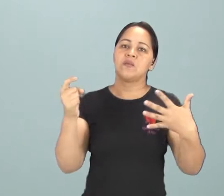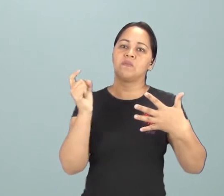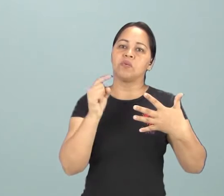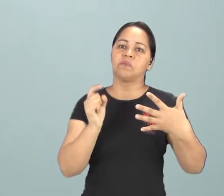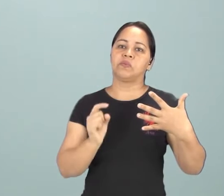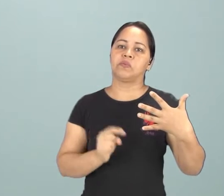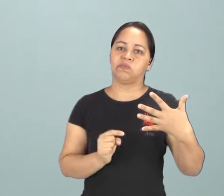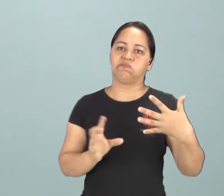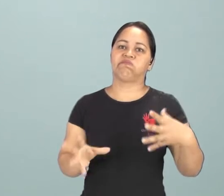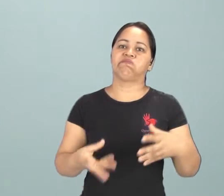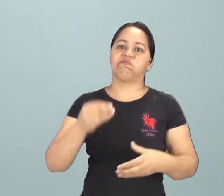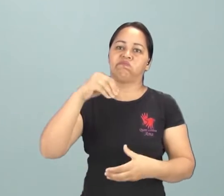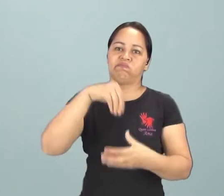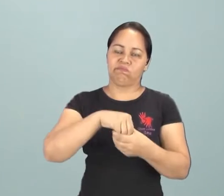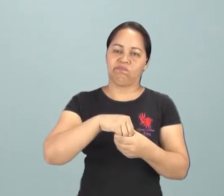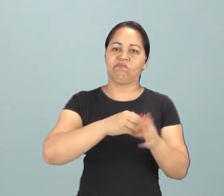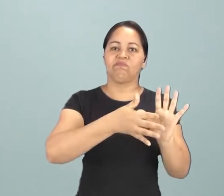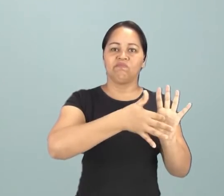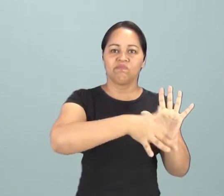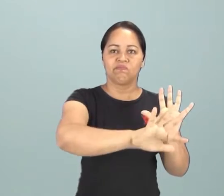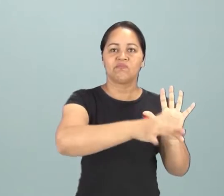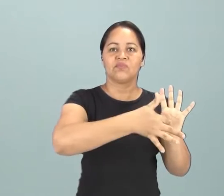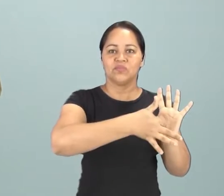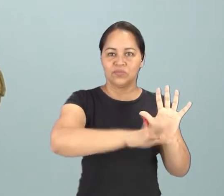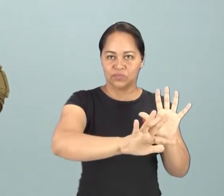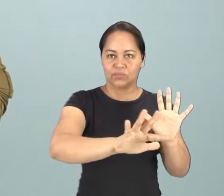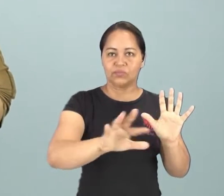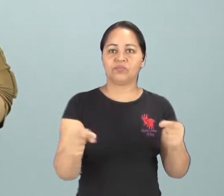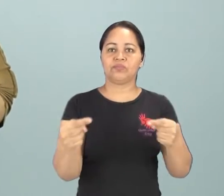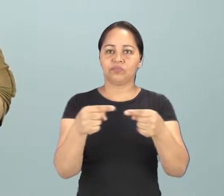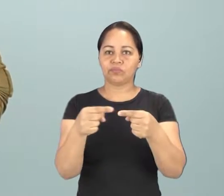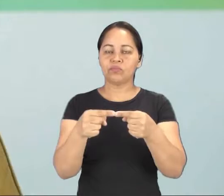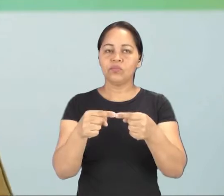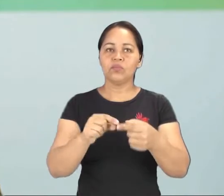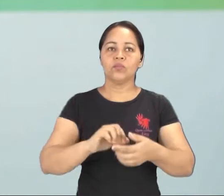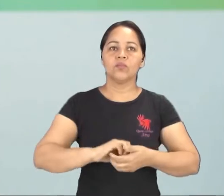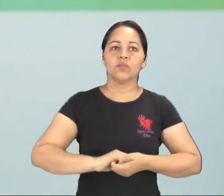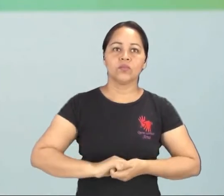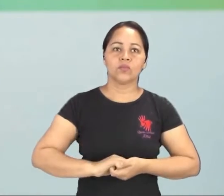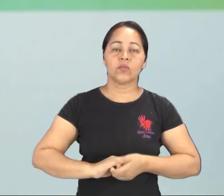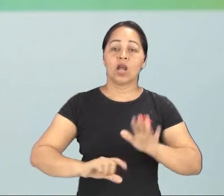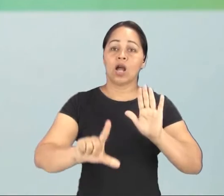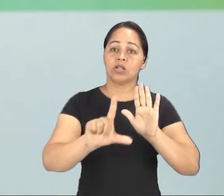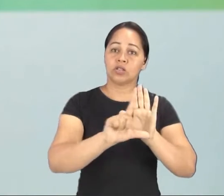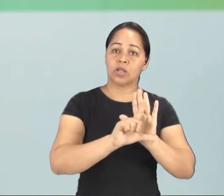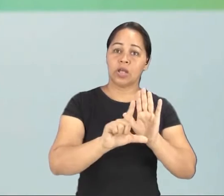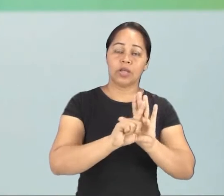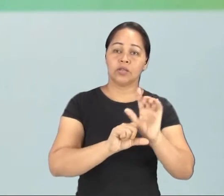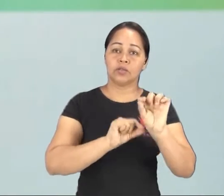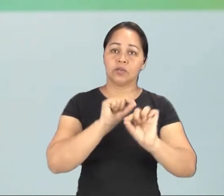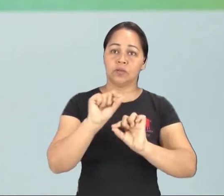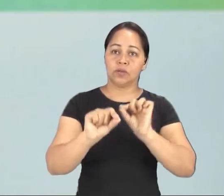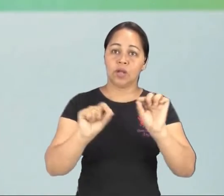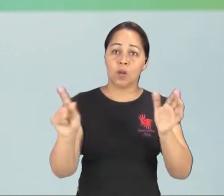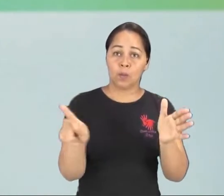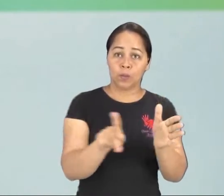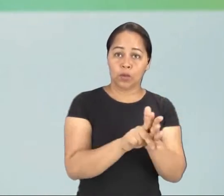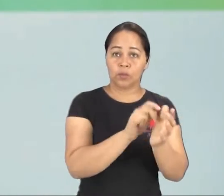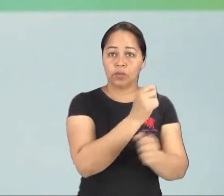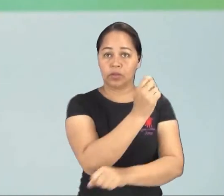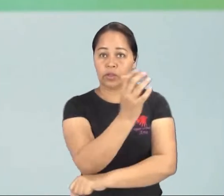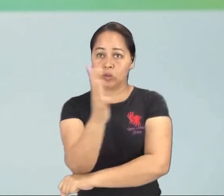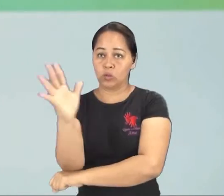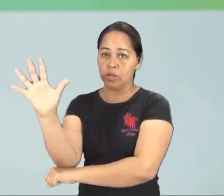nesse momento de mais próximo da realidade possível. As leis da natureza também eram